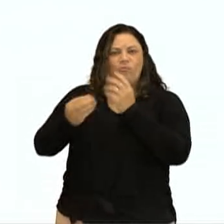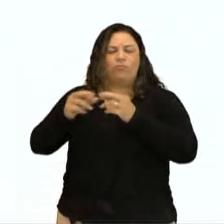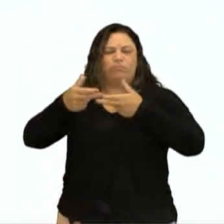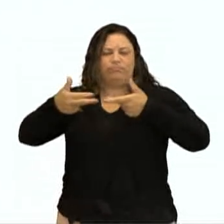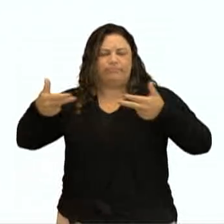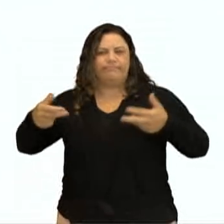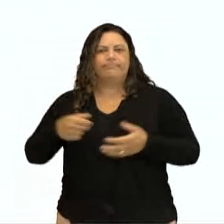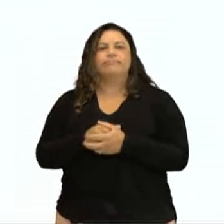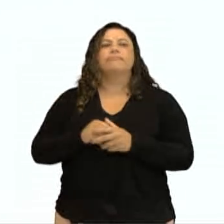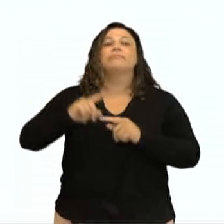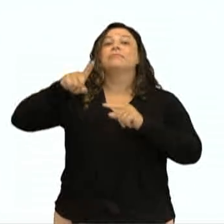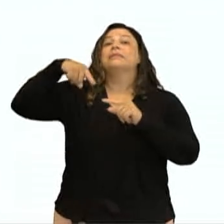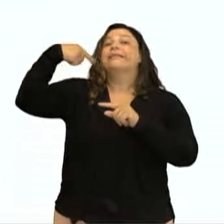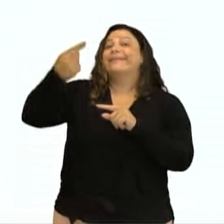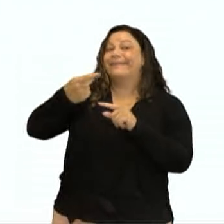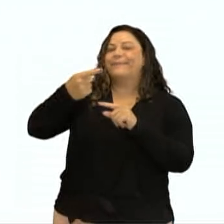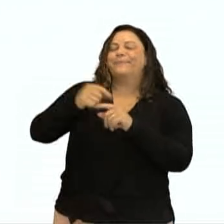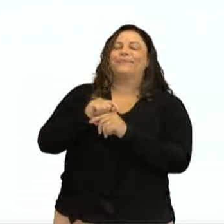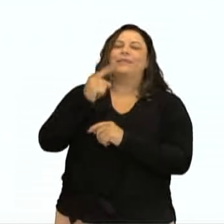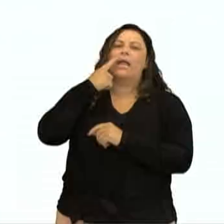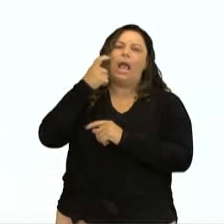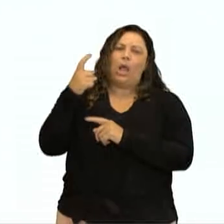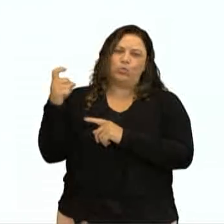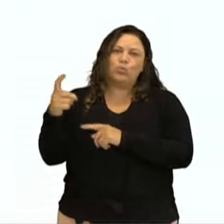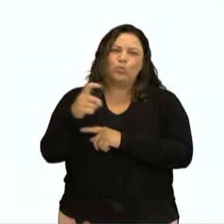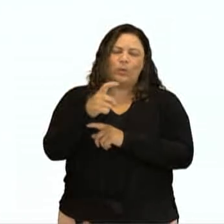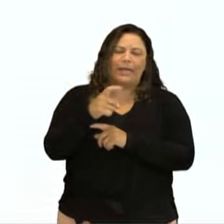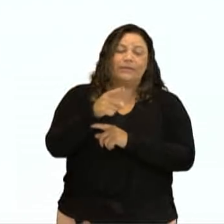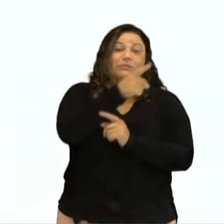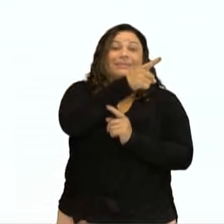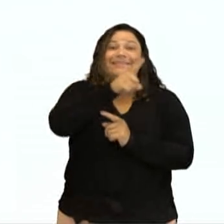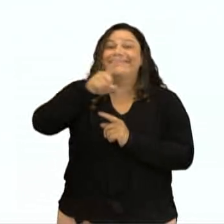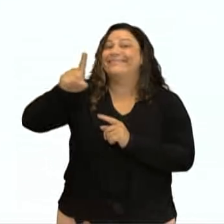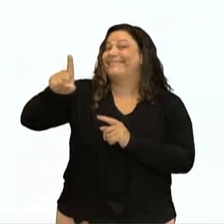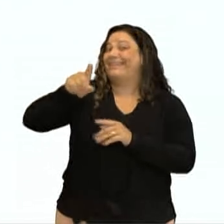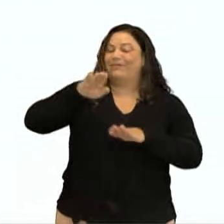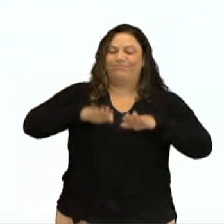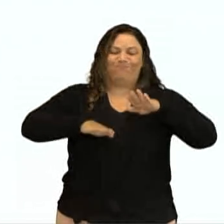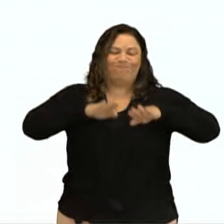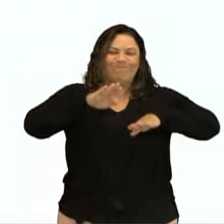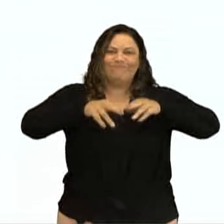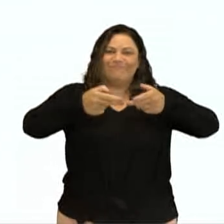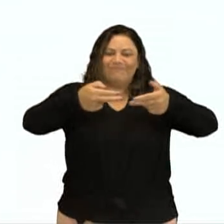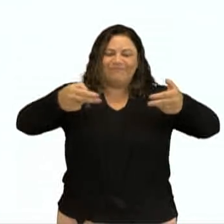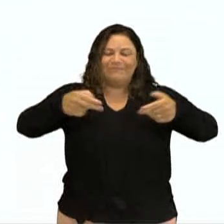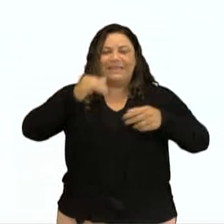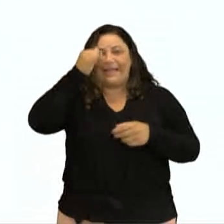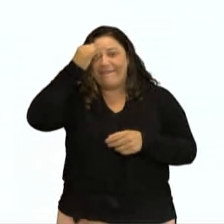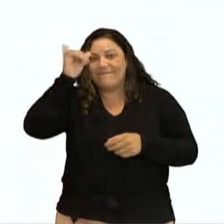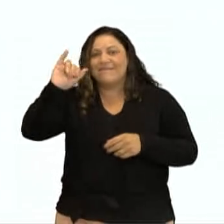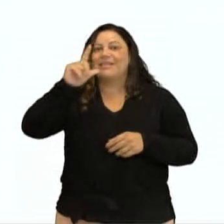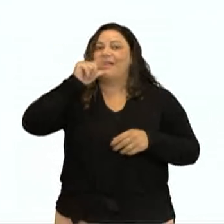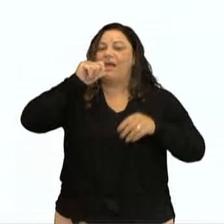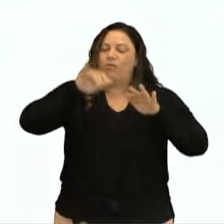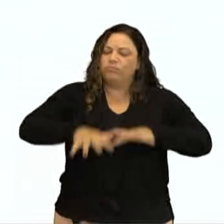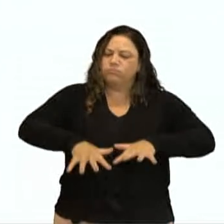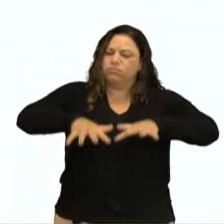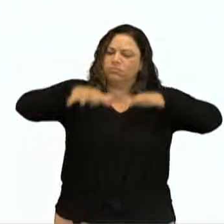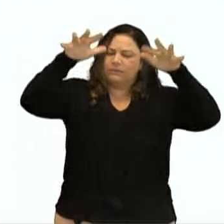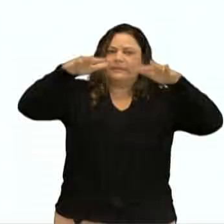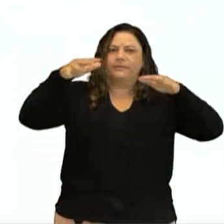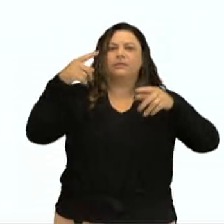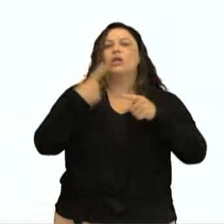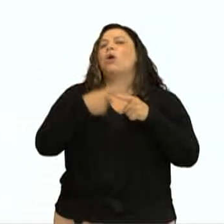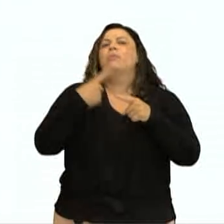da leptospirose, mais uma ação: não andar, evitar áreas de enchentes. Por que as outras alternativas